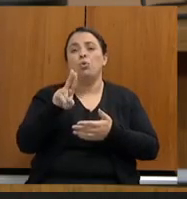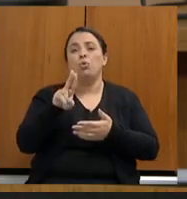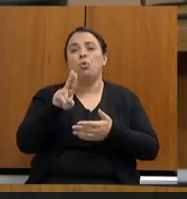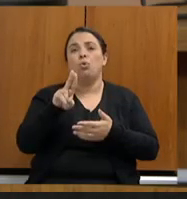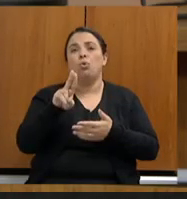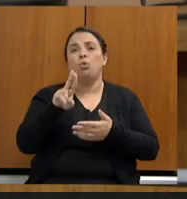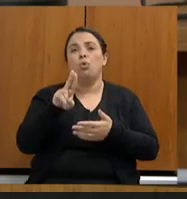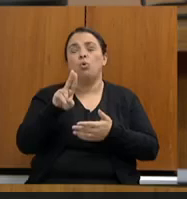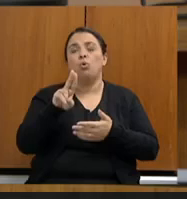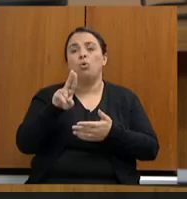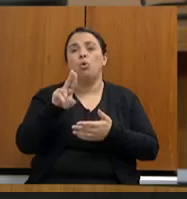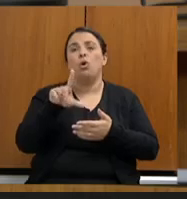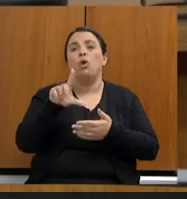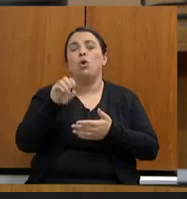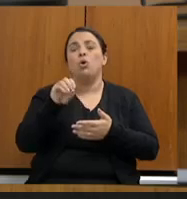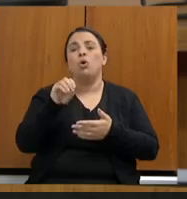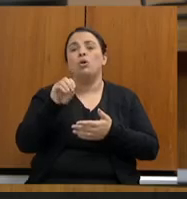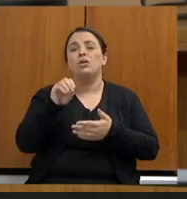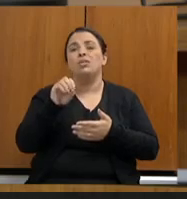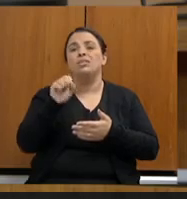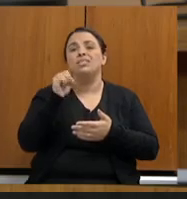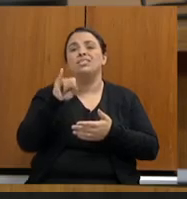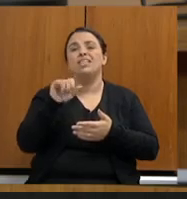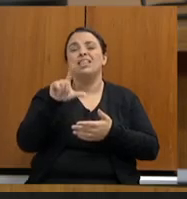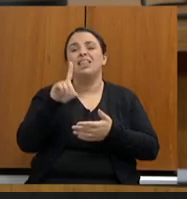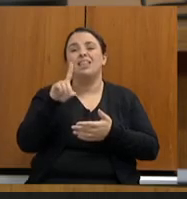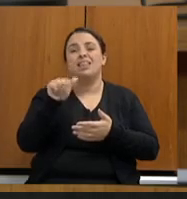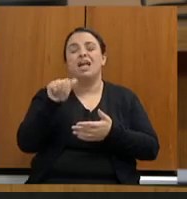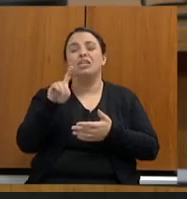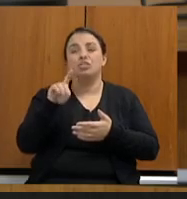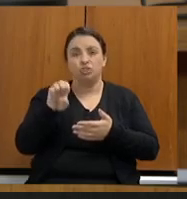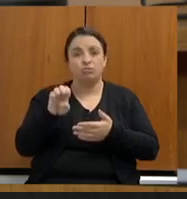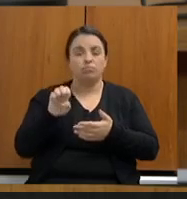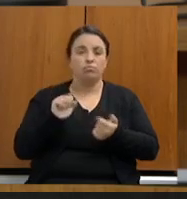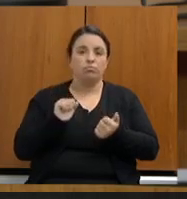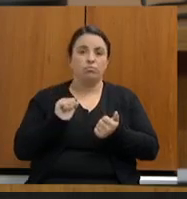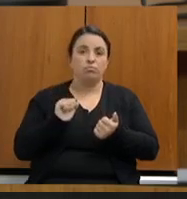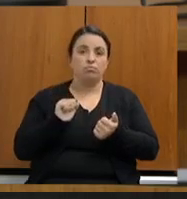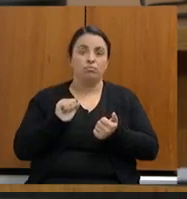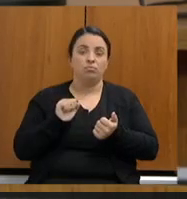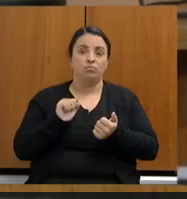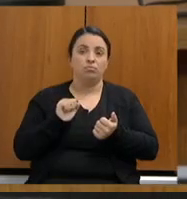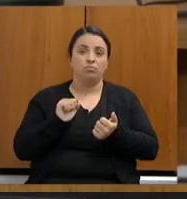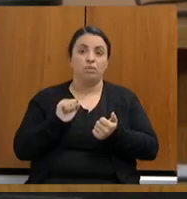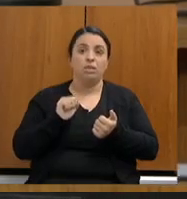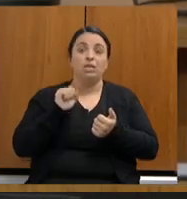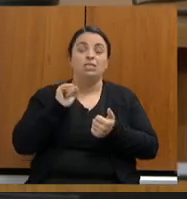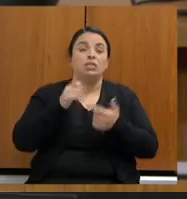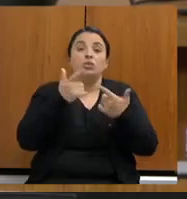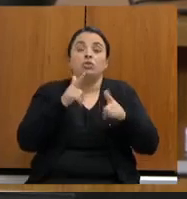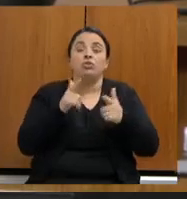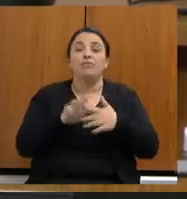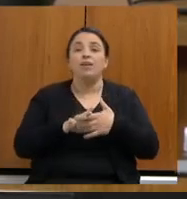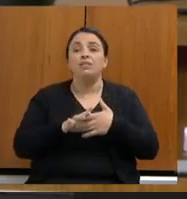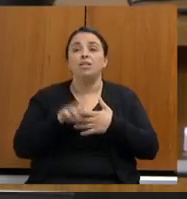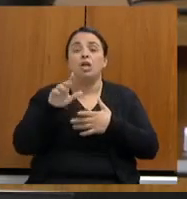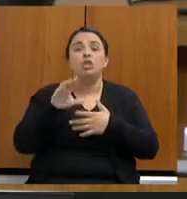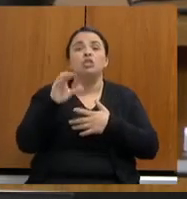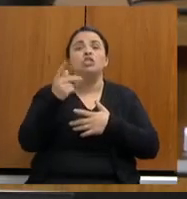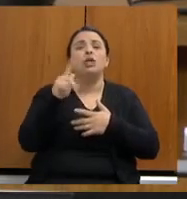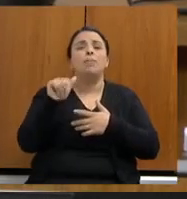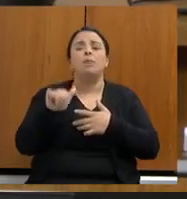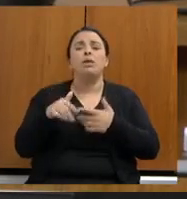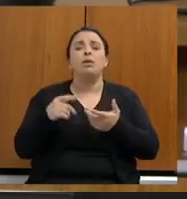laudos sensação de periculosidade se não tivesse champinha tava solto já ele com 16 anos cometeu um crime